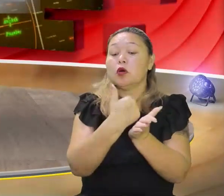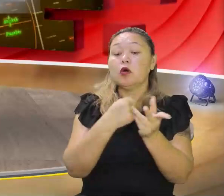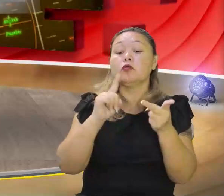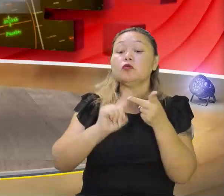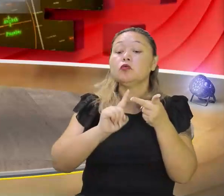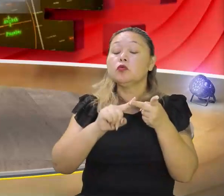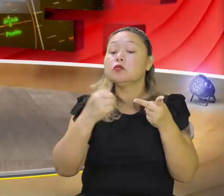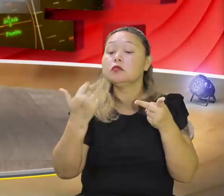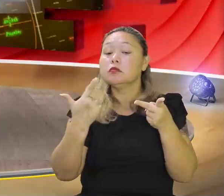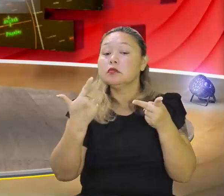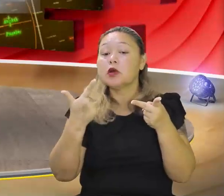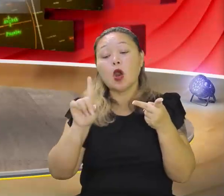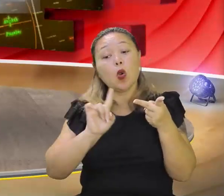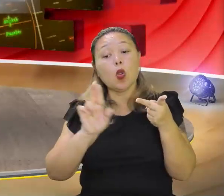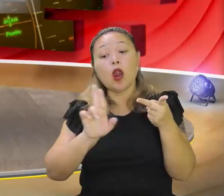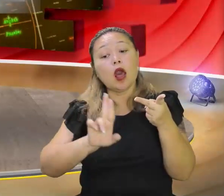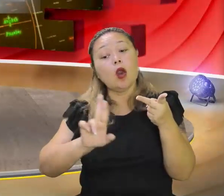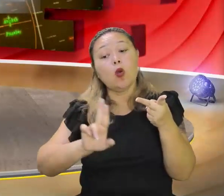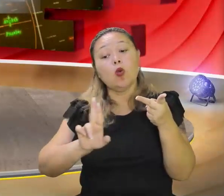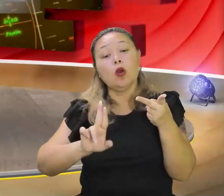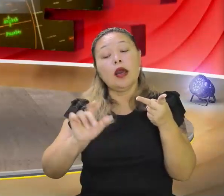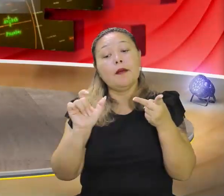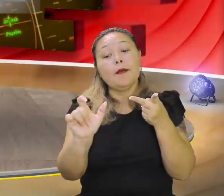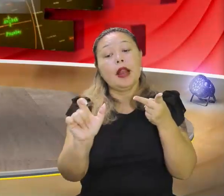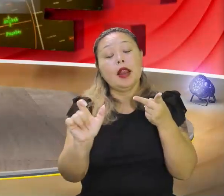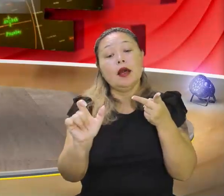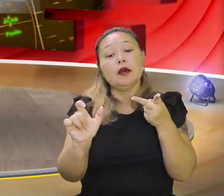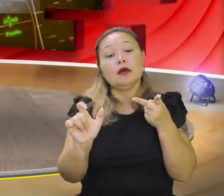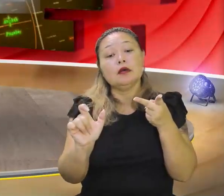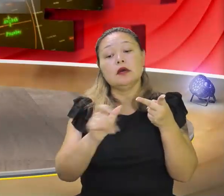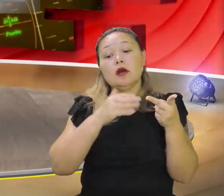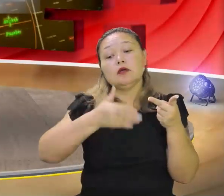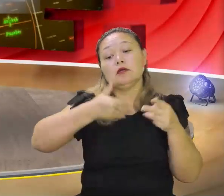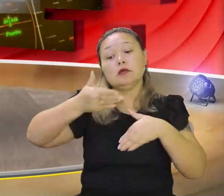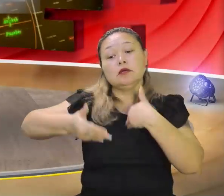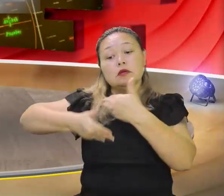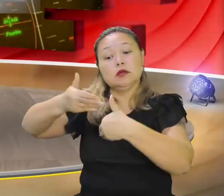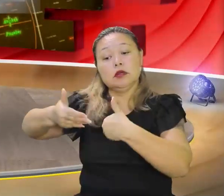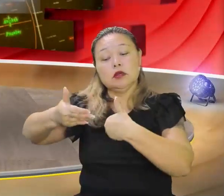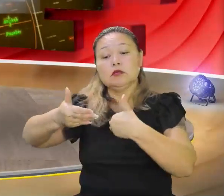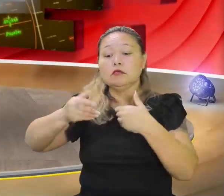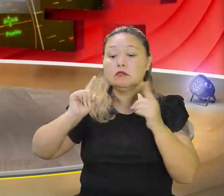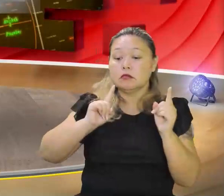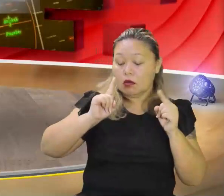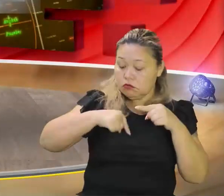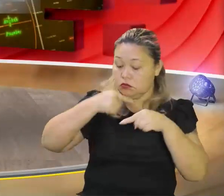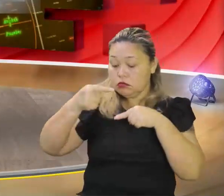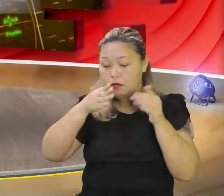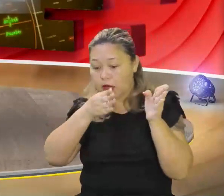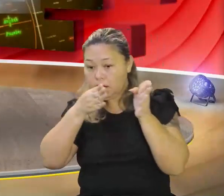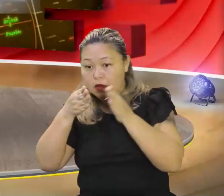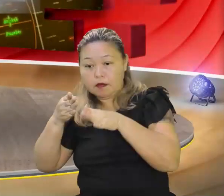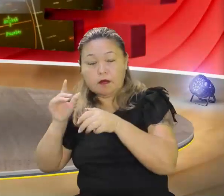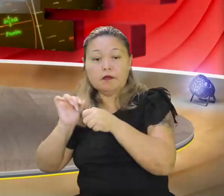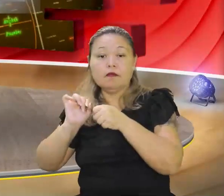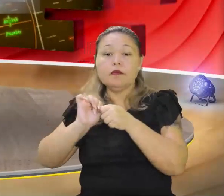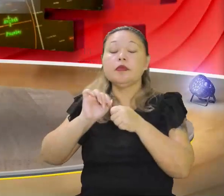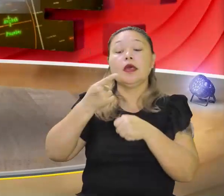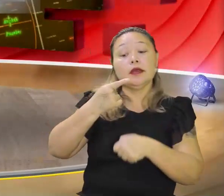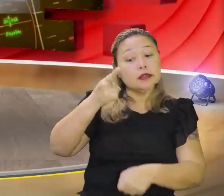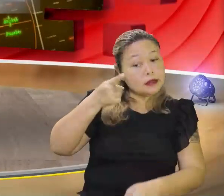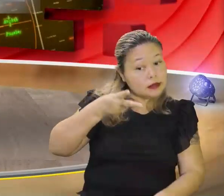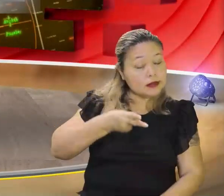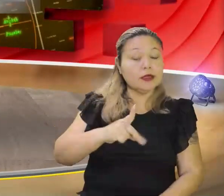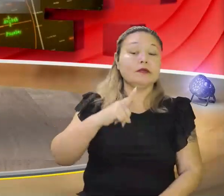observação, ele não usou o termo sucessivamente ou respectivamente, que ele costuma